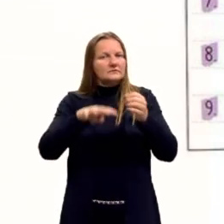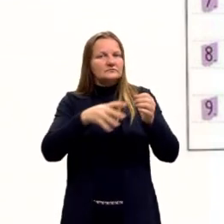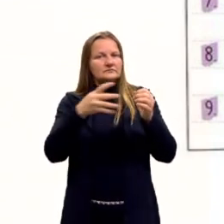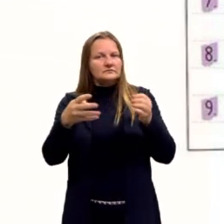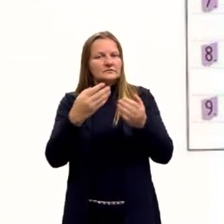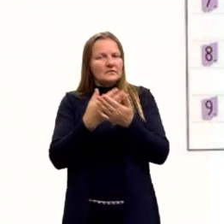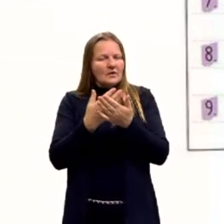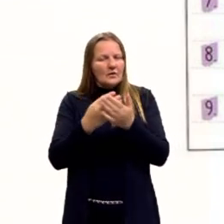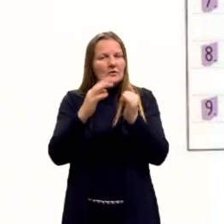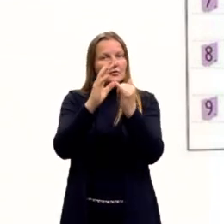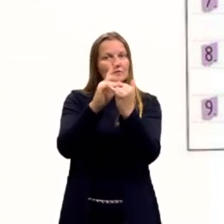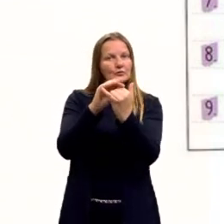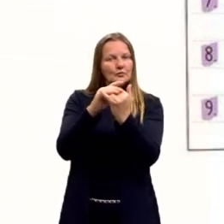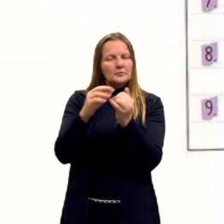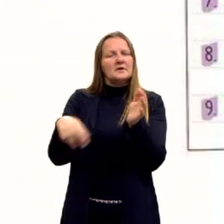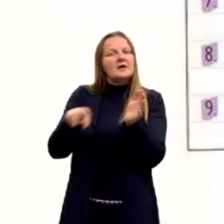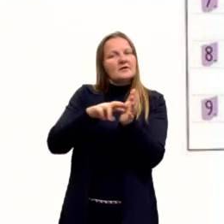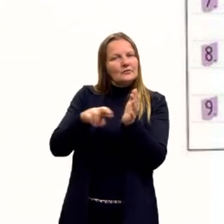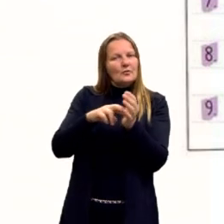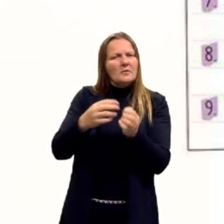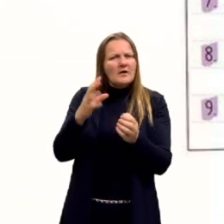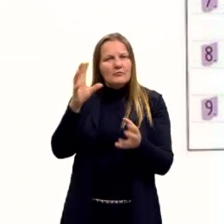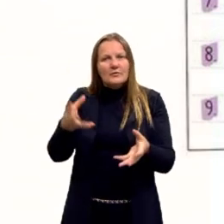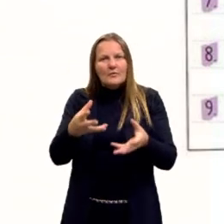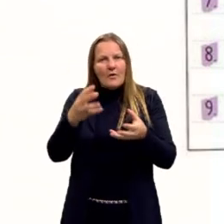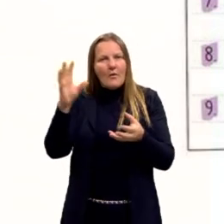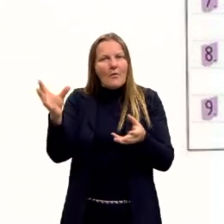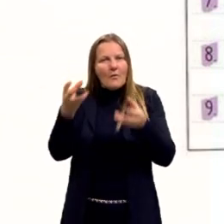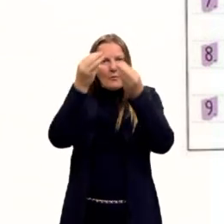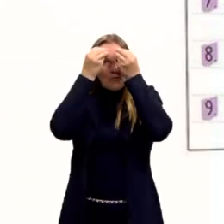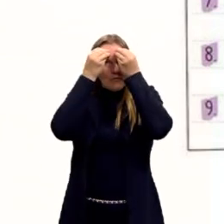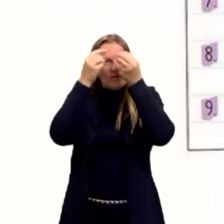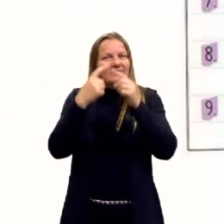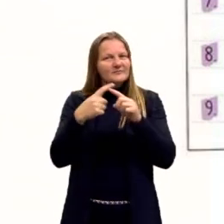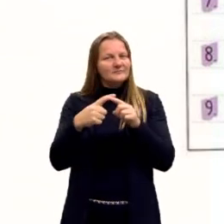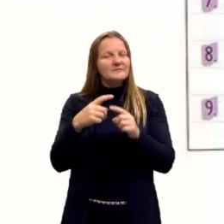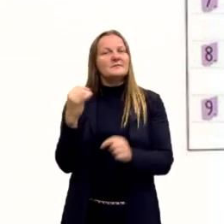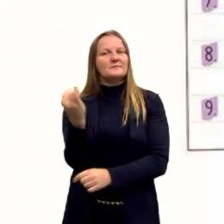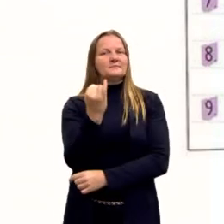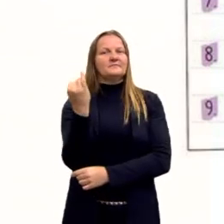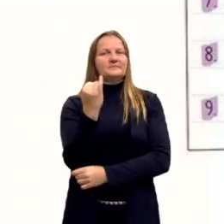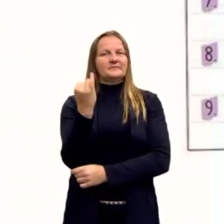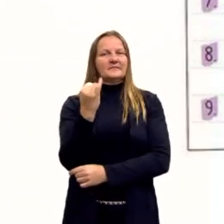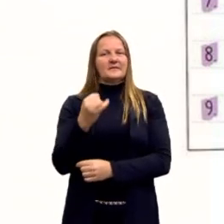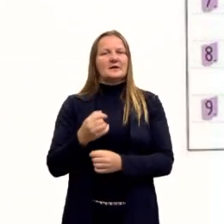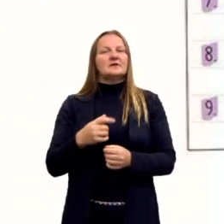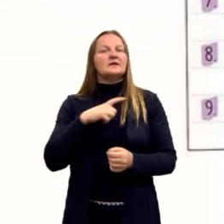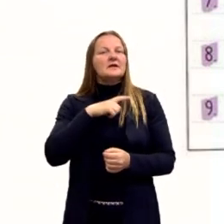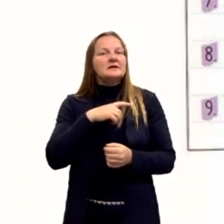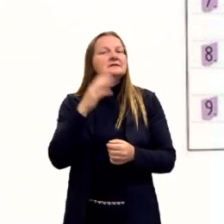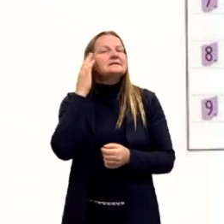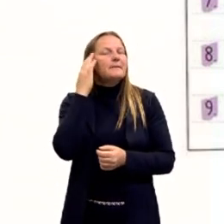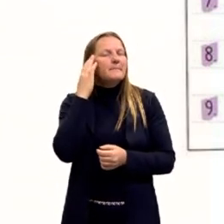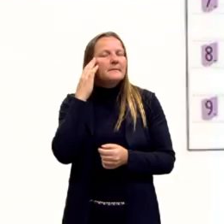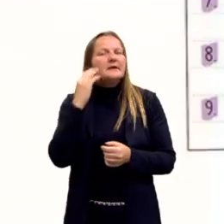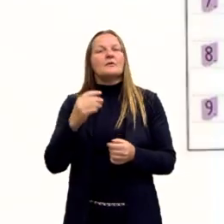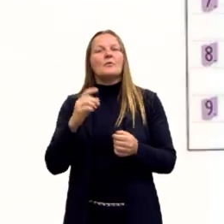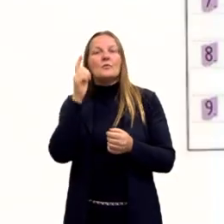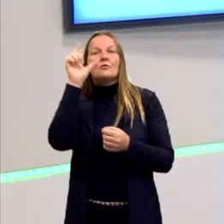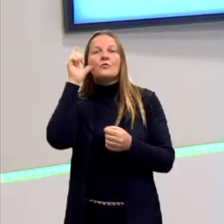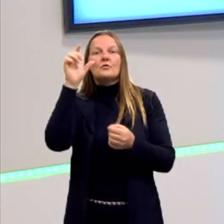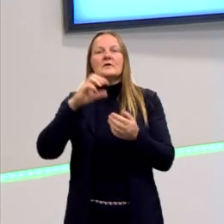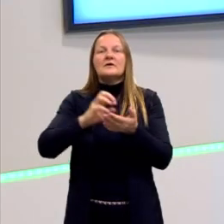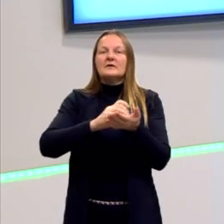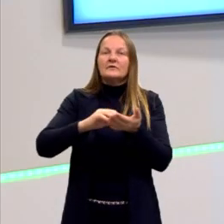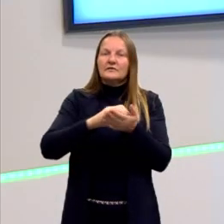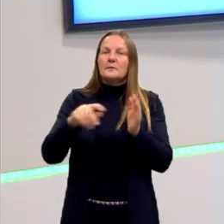aulas aí do pré-enem e dá uma retomada nessas propriedades porque é essencial tem o domínio delas para gente conseguir